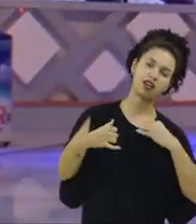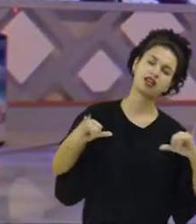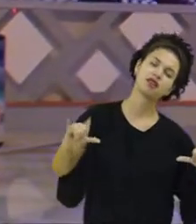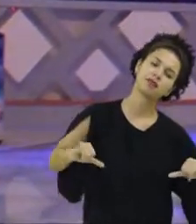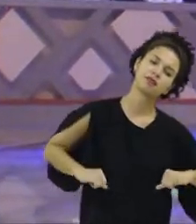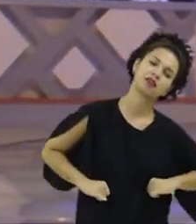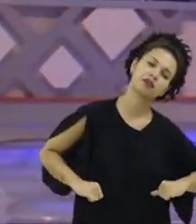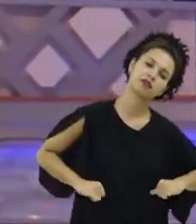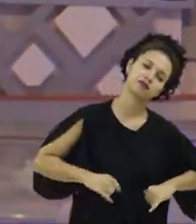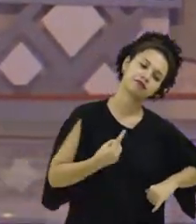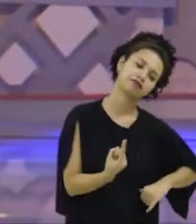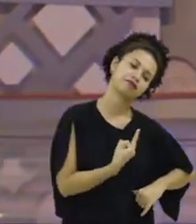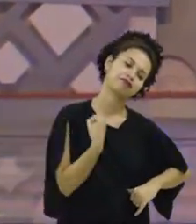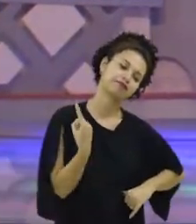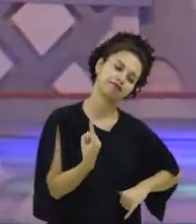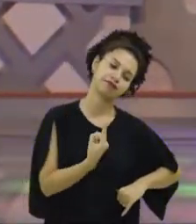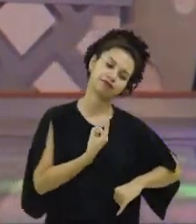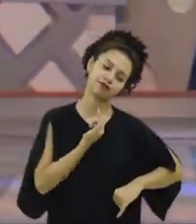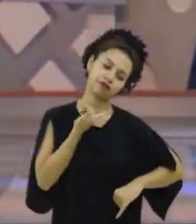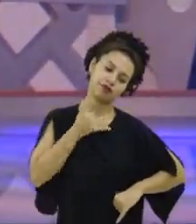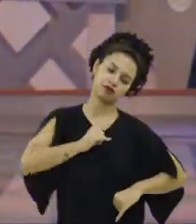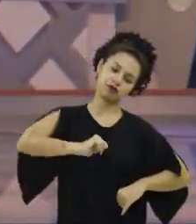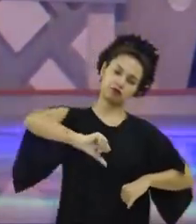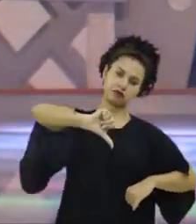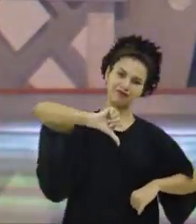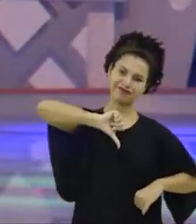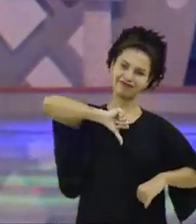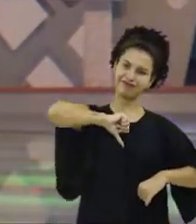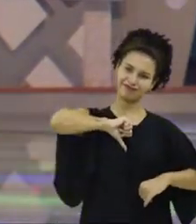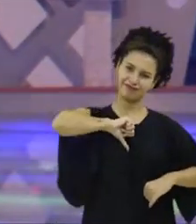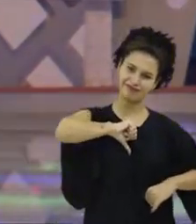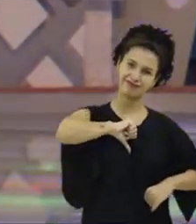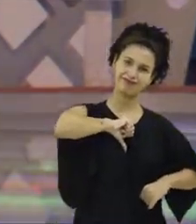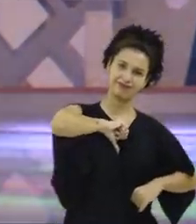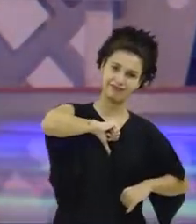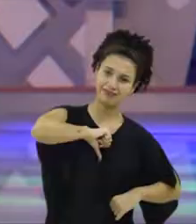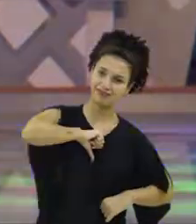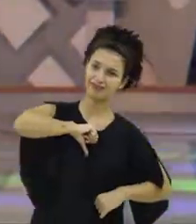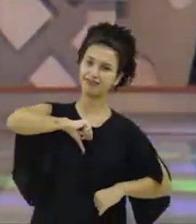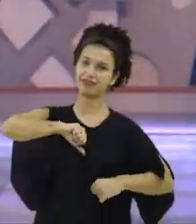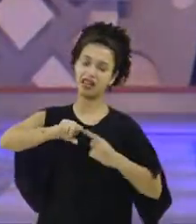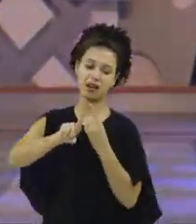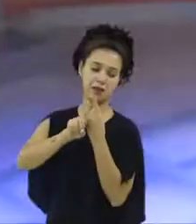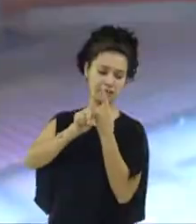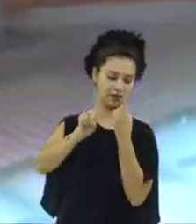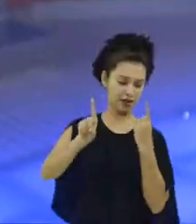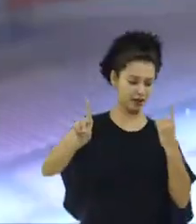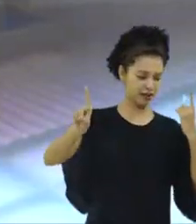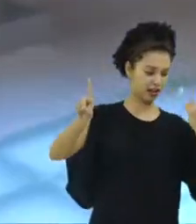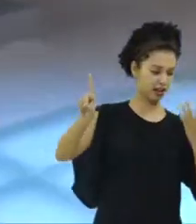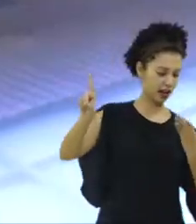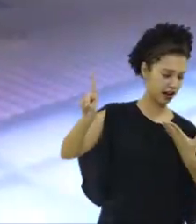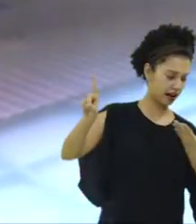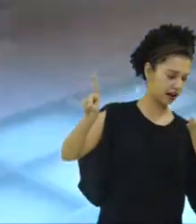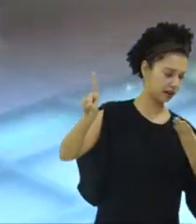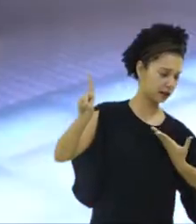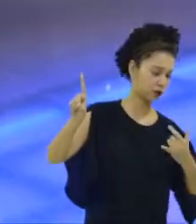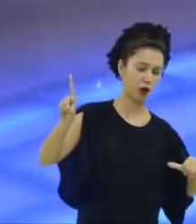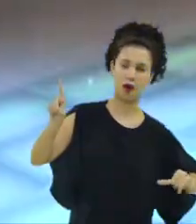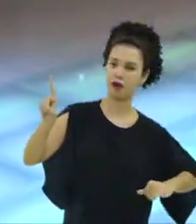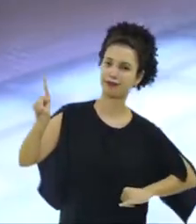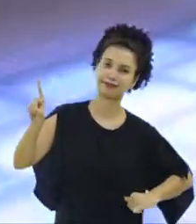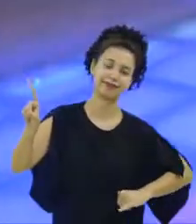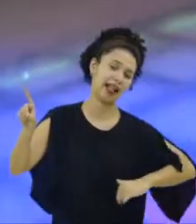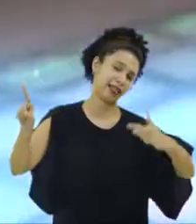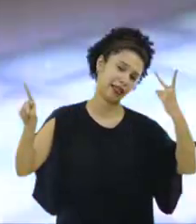resolvi me dar valor. Gritando com a galera, tô naquela e de quebra eu encontrei um novo amor.